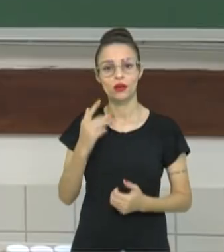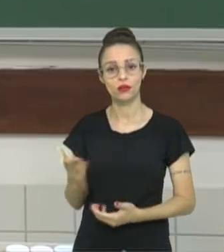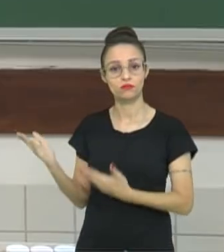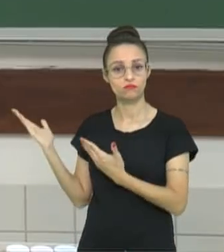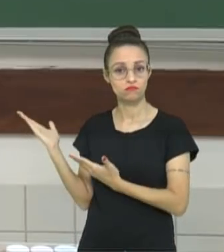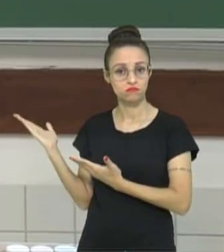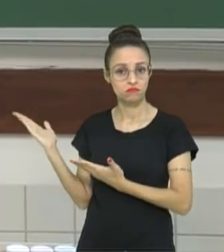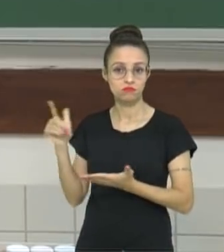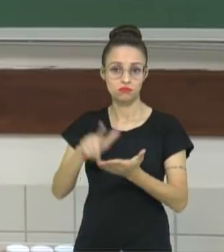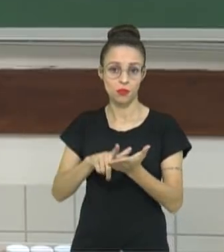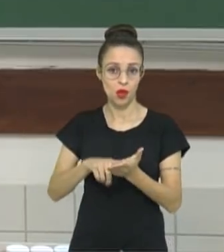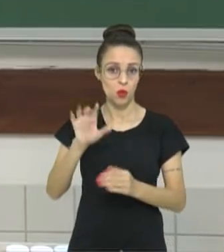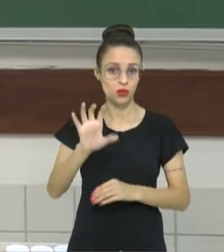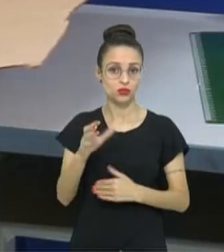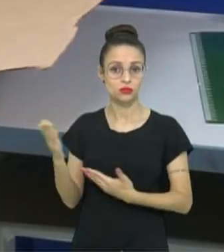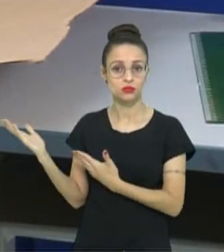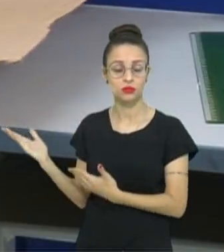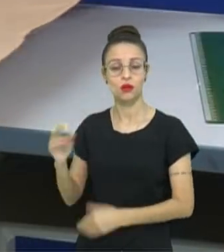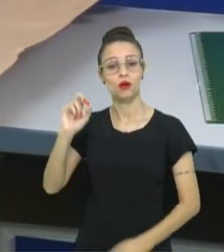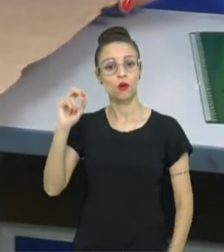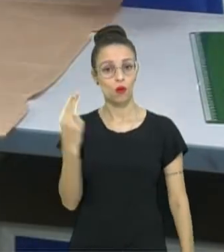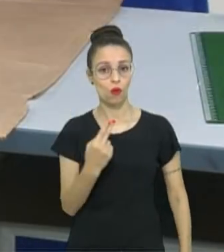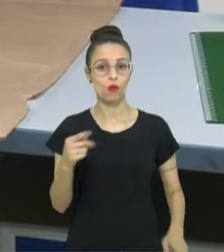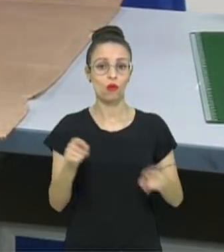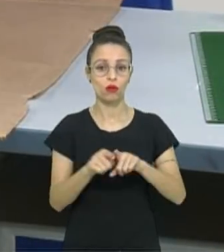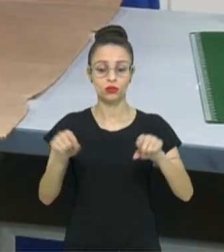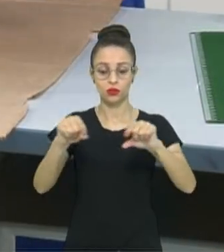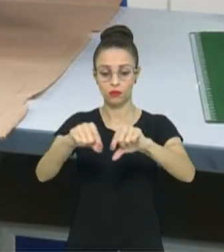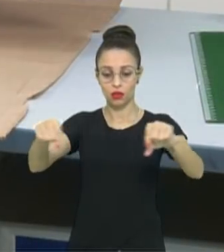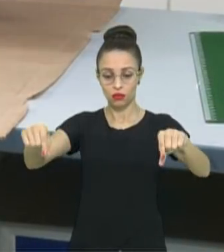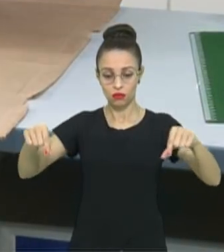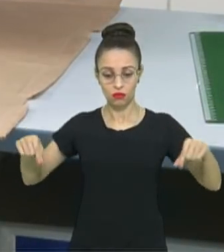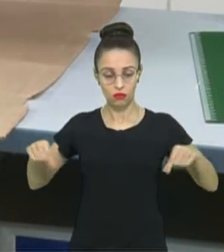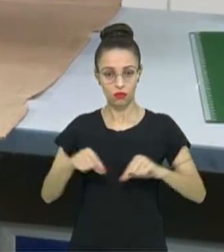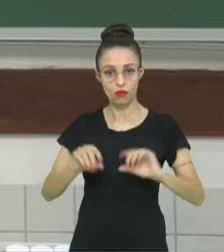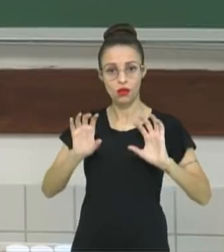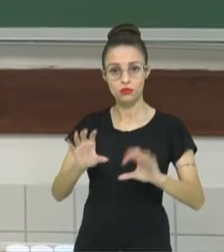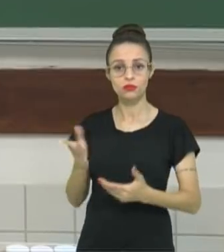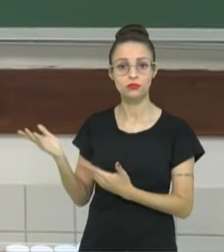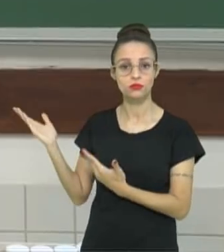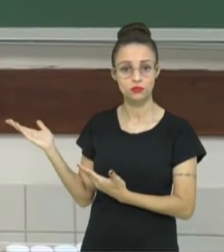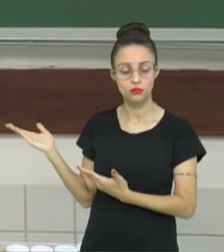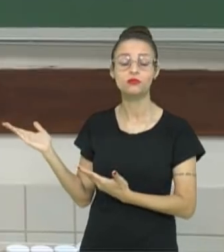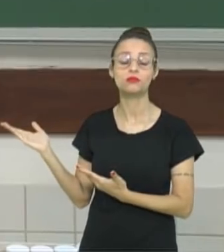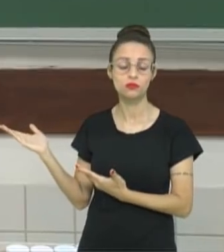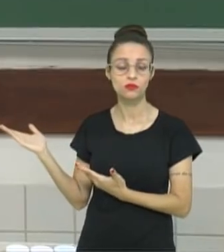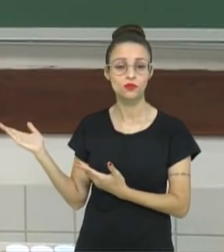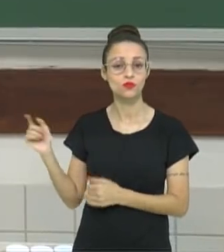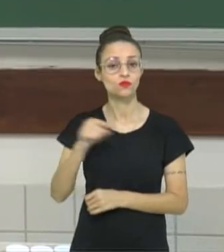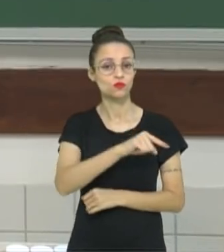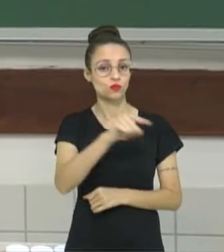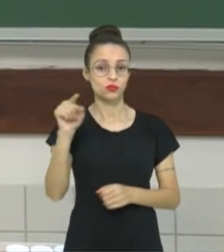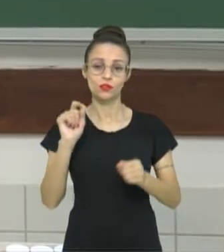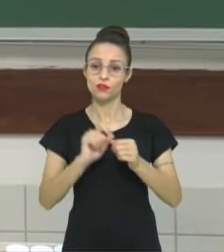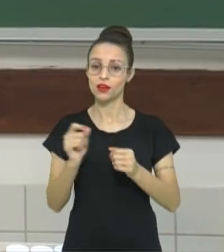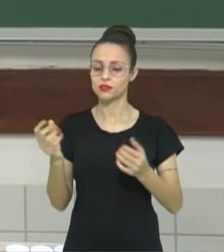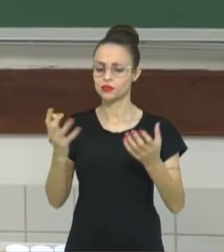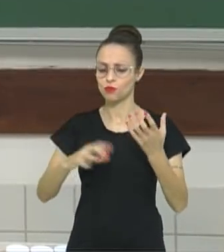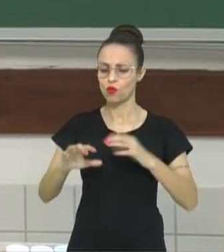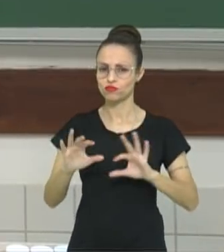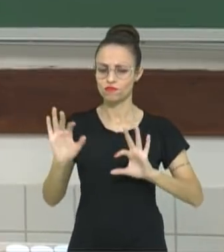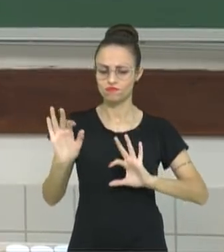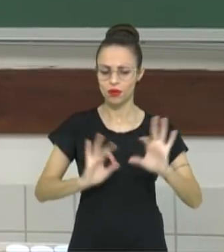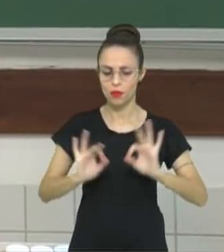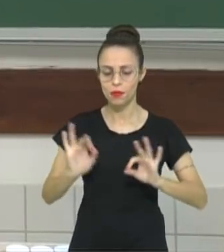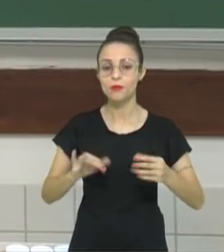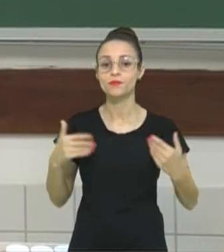o papelão, ou pode ser o isopor, para você fazer essa montagem.